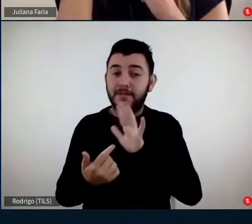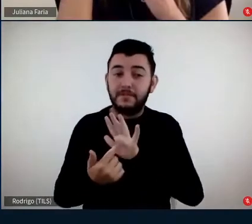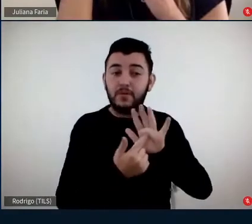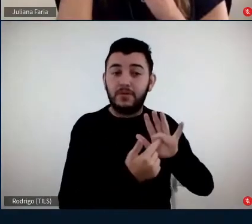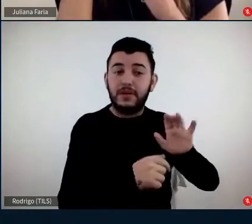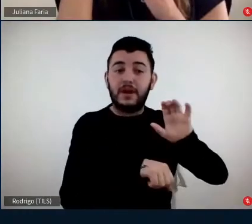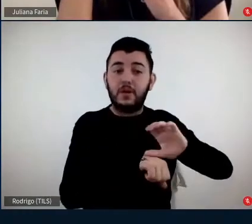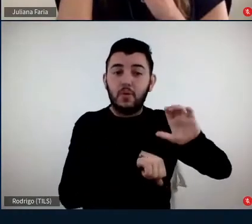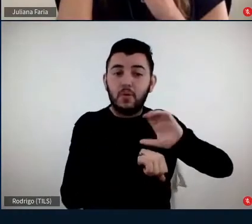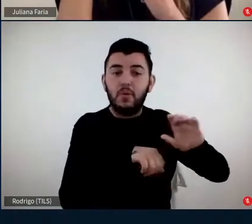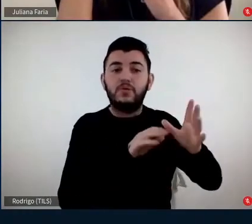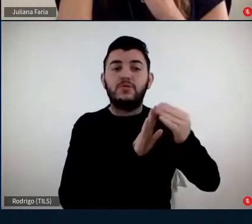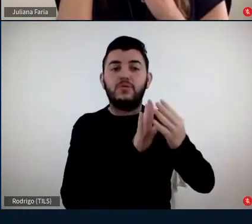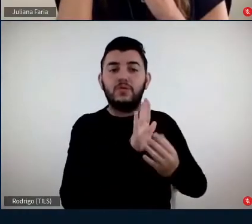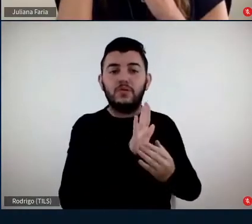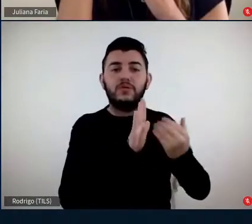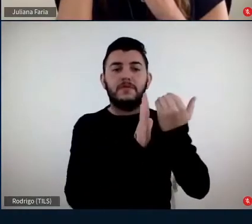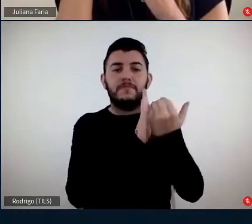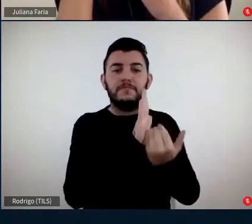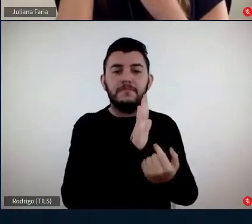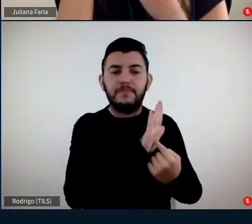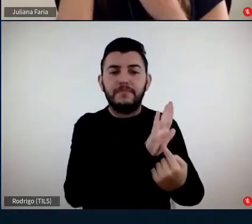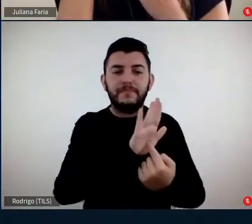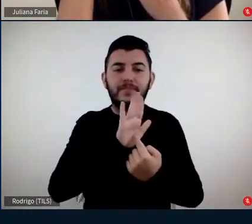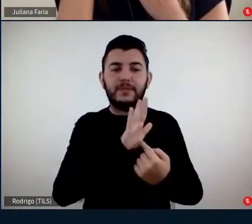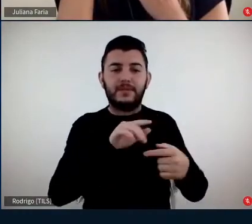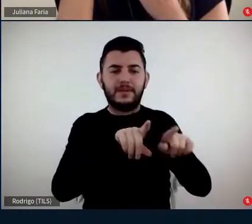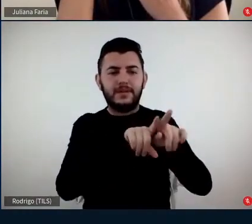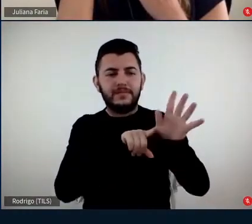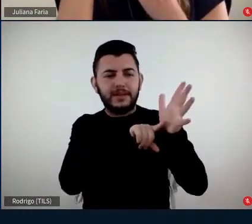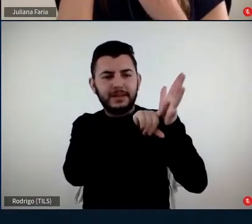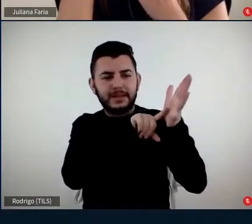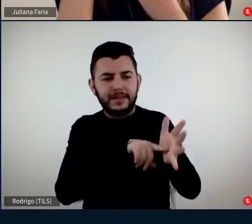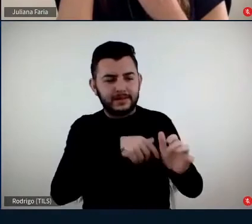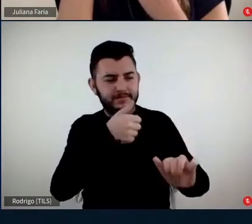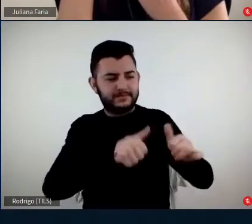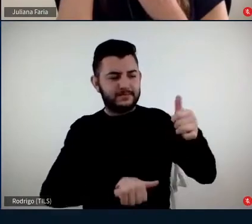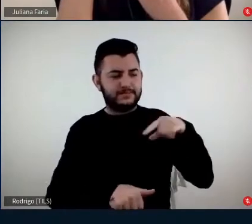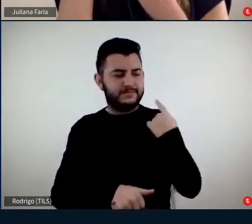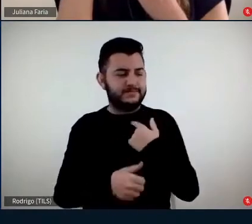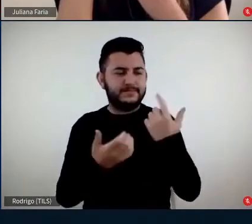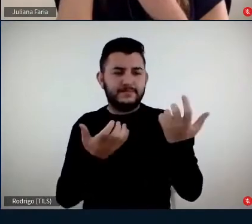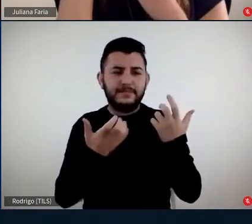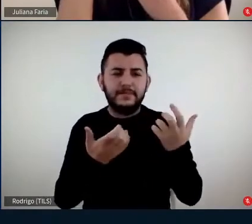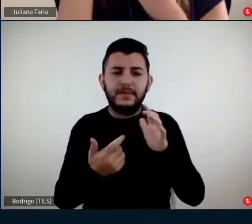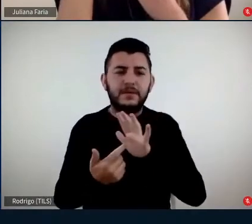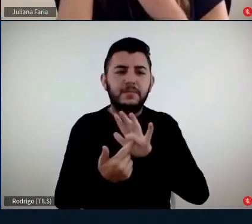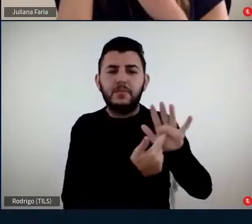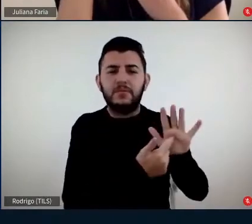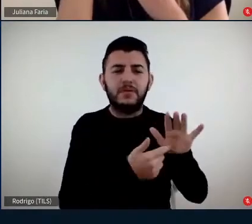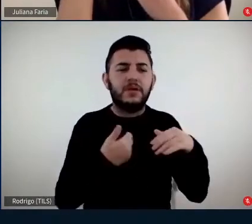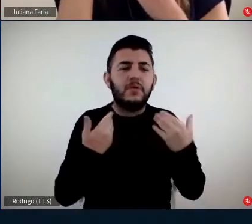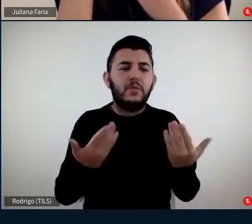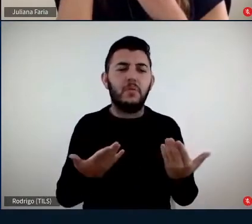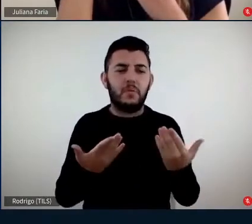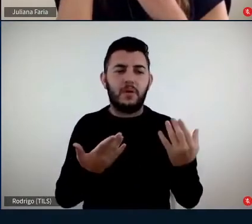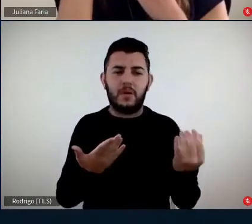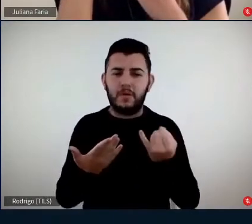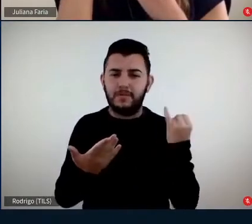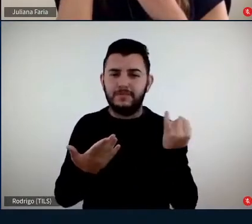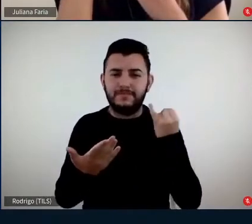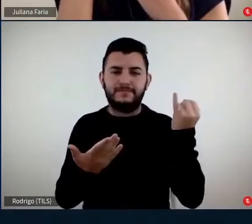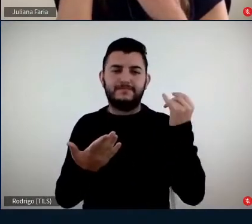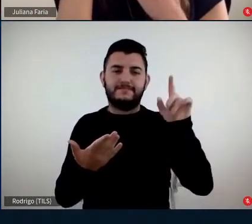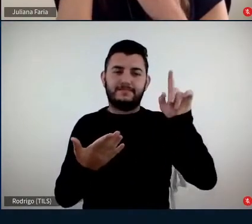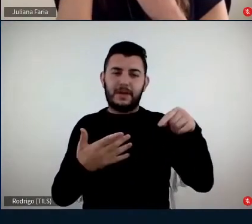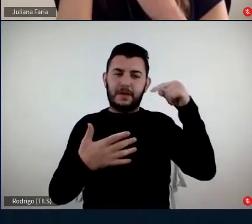por várias vezes na análise a gente ainda queria colocar ali falando que qual era a importância desse tópico a